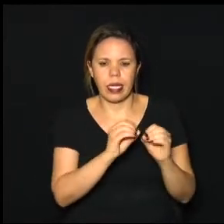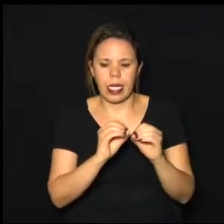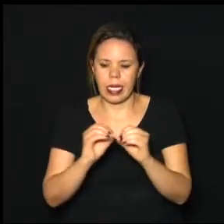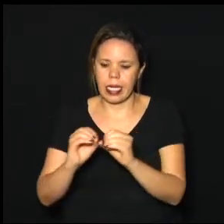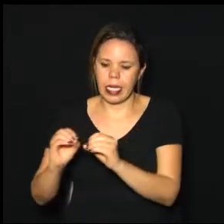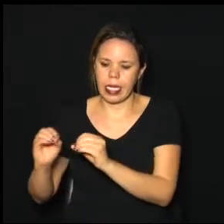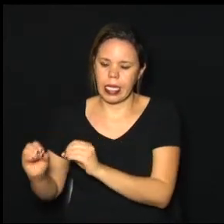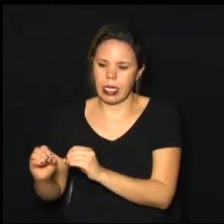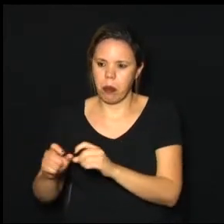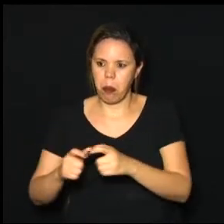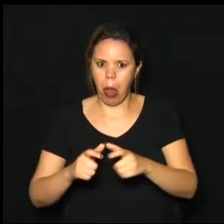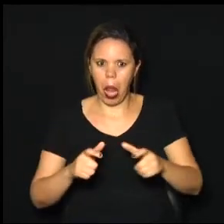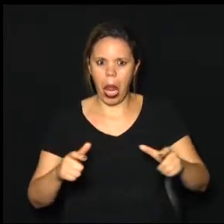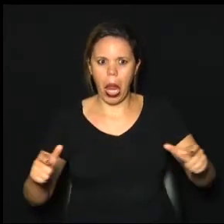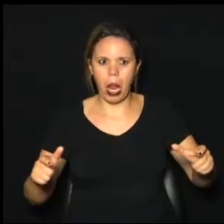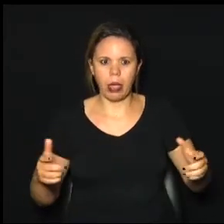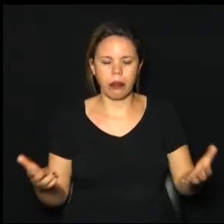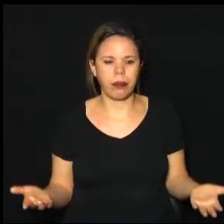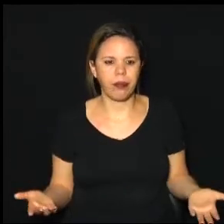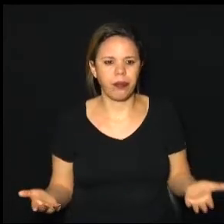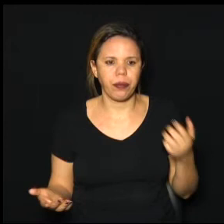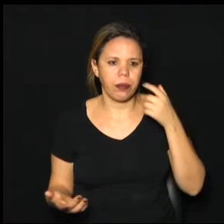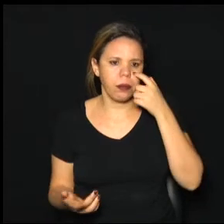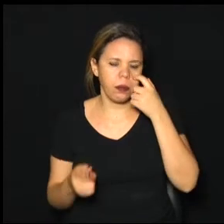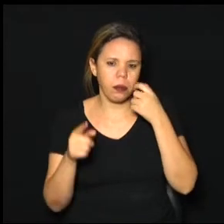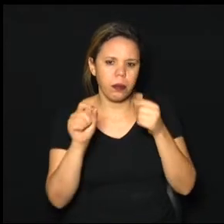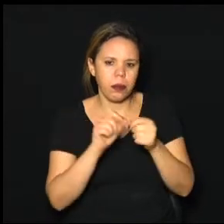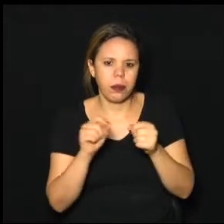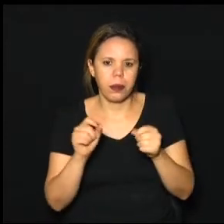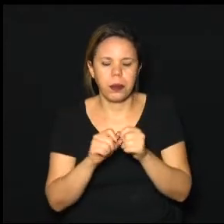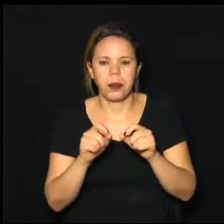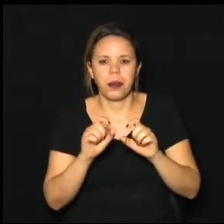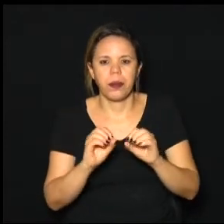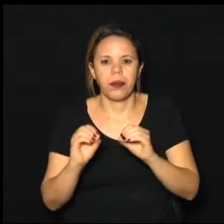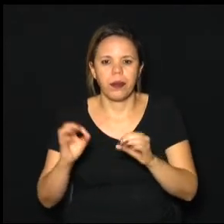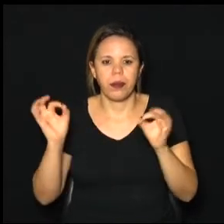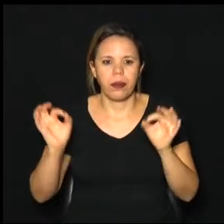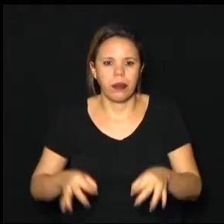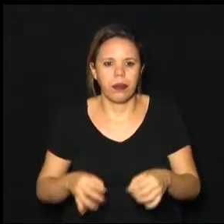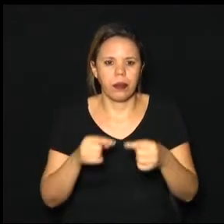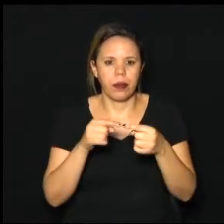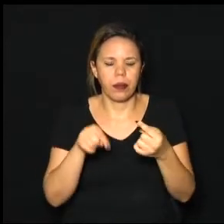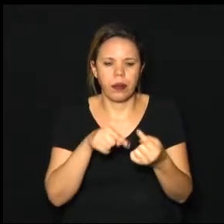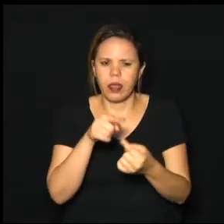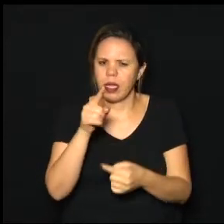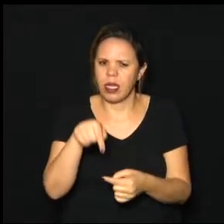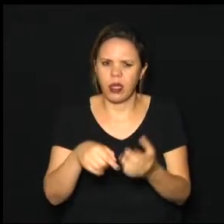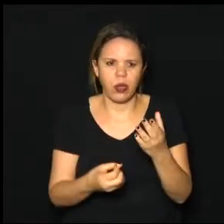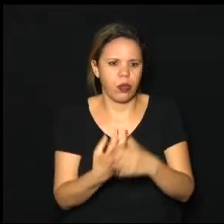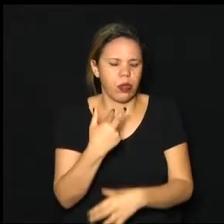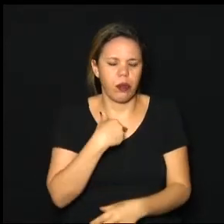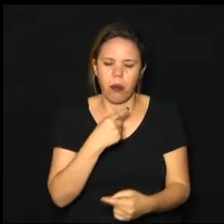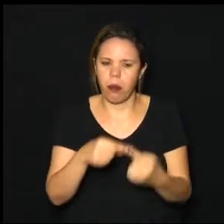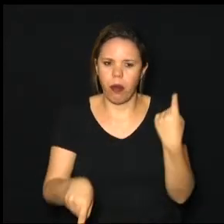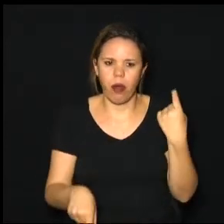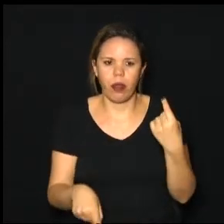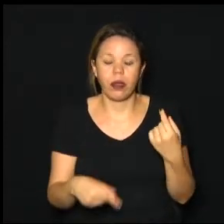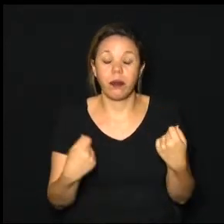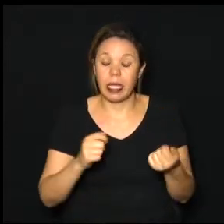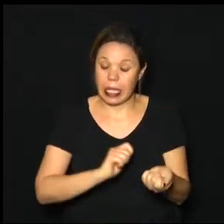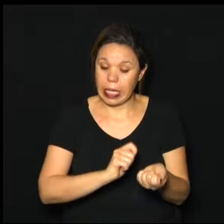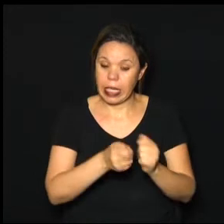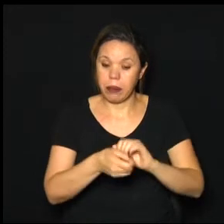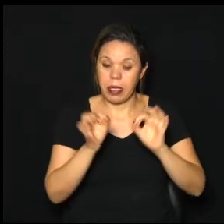00000 gigantesco, não é? Porque você fez a chamada justa posição. Isso é proibido, isso não pode. Então você pode